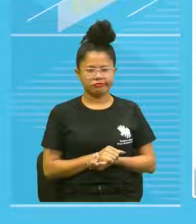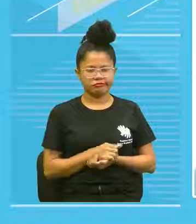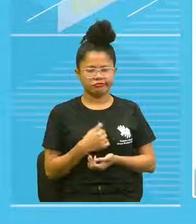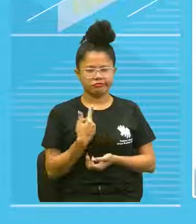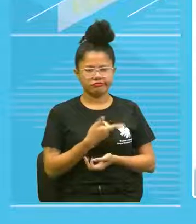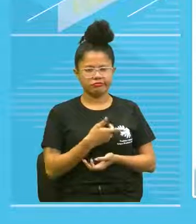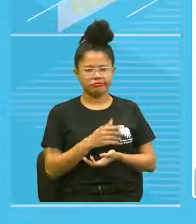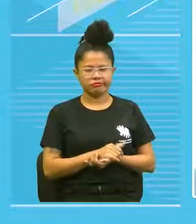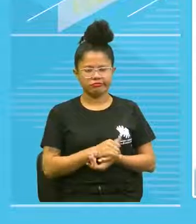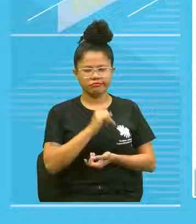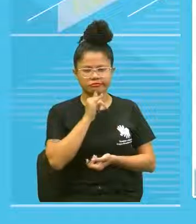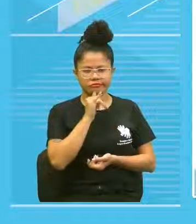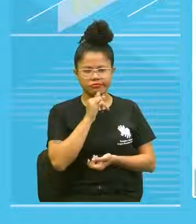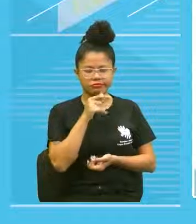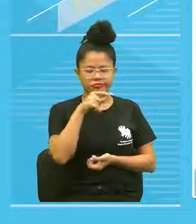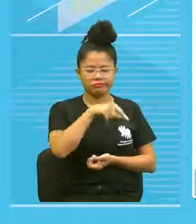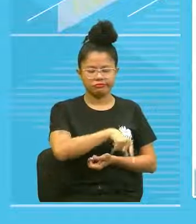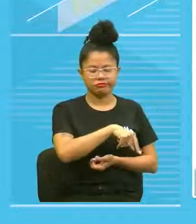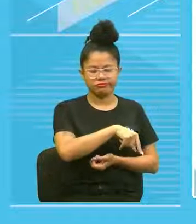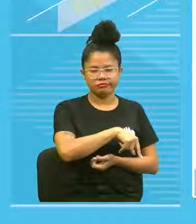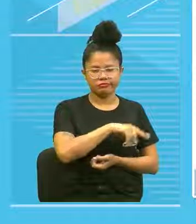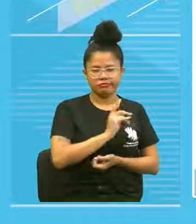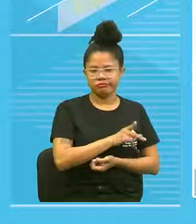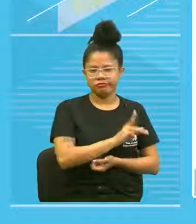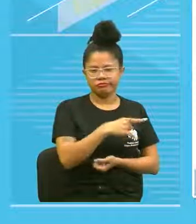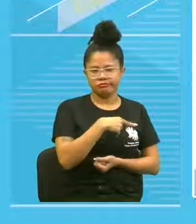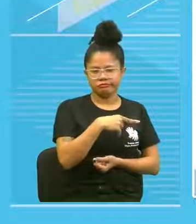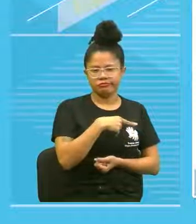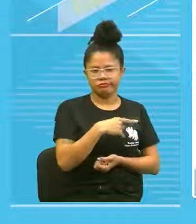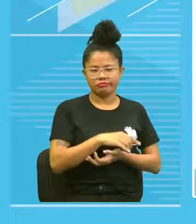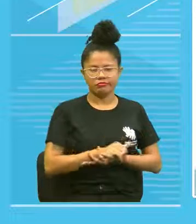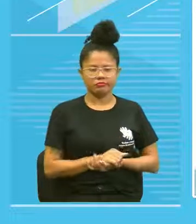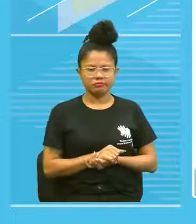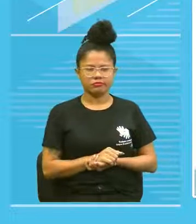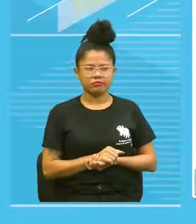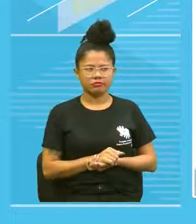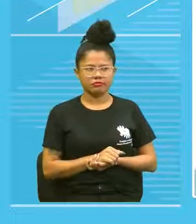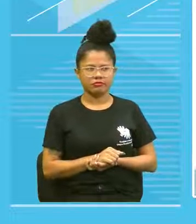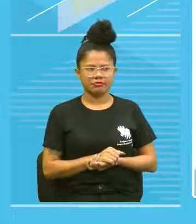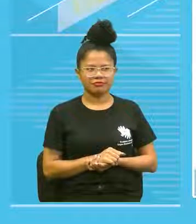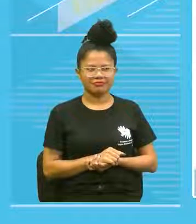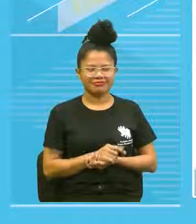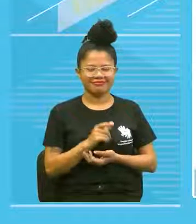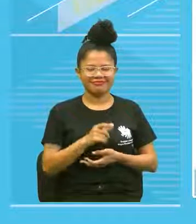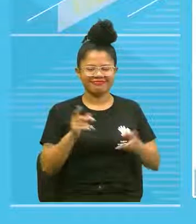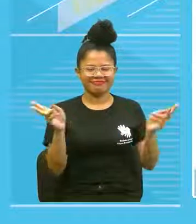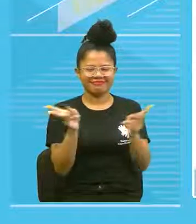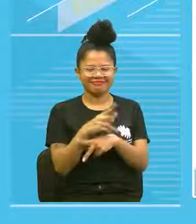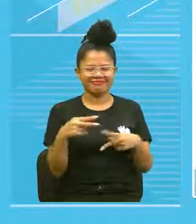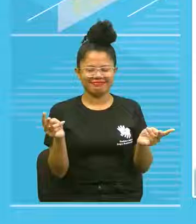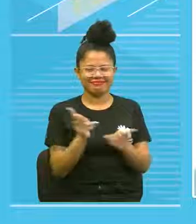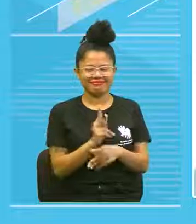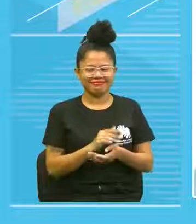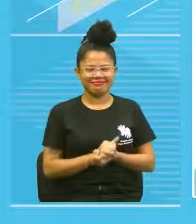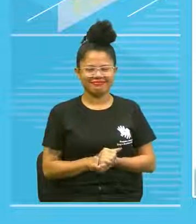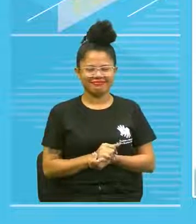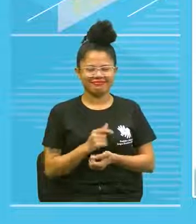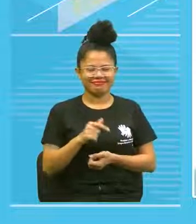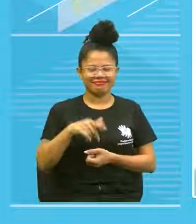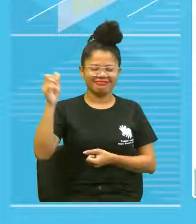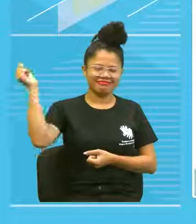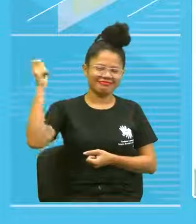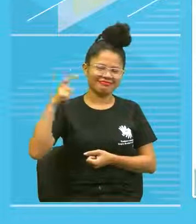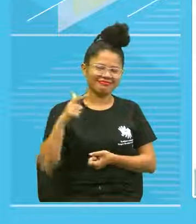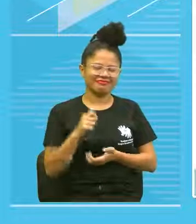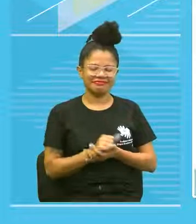agentes não aqui é renovável papai Oi aqui é vento Oi aqui é